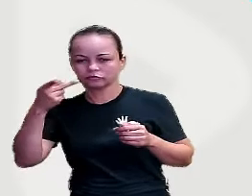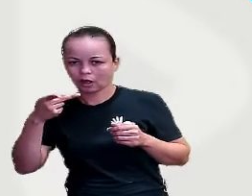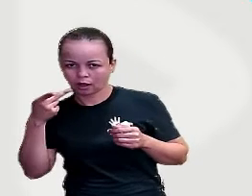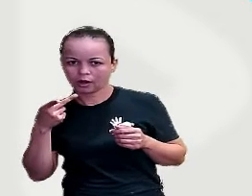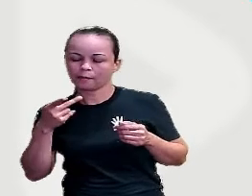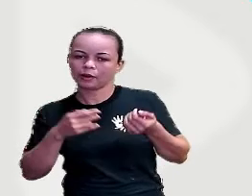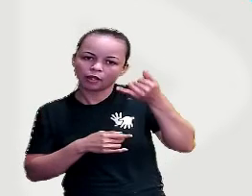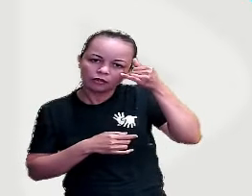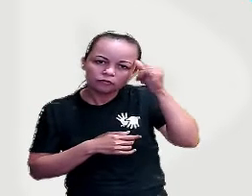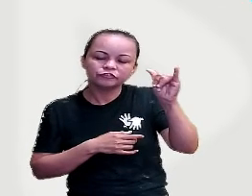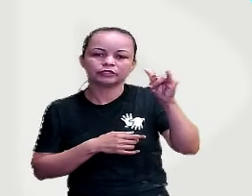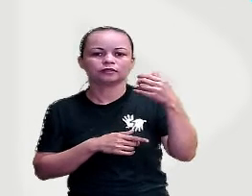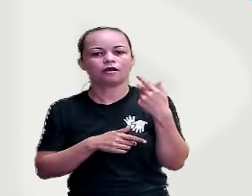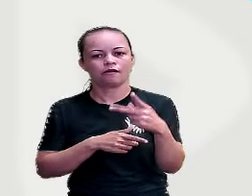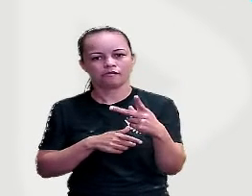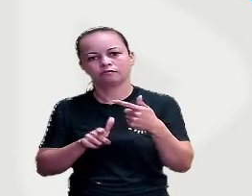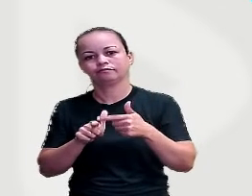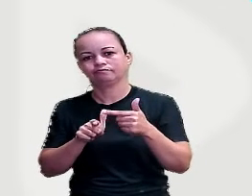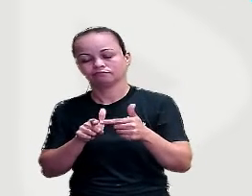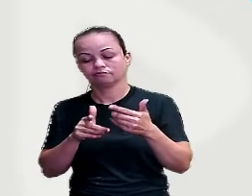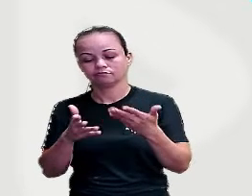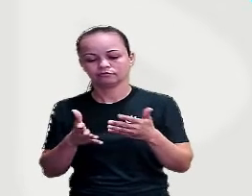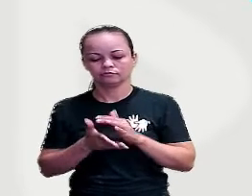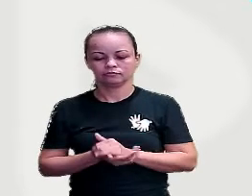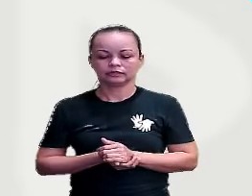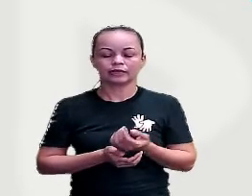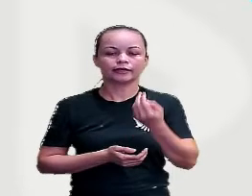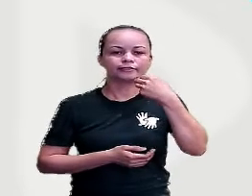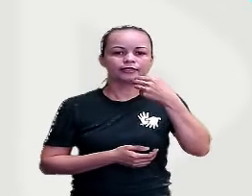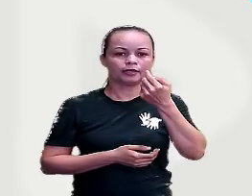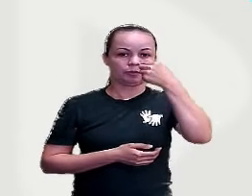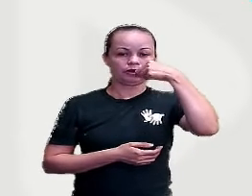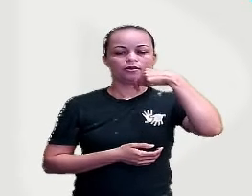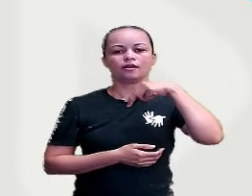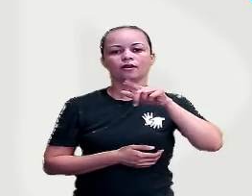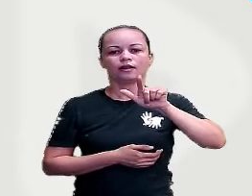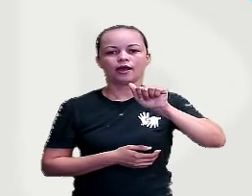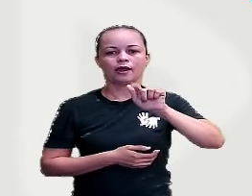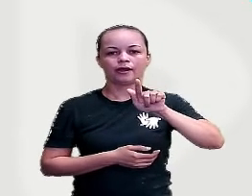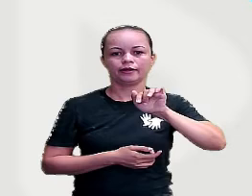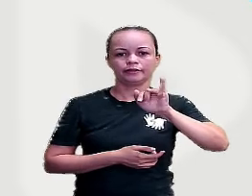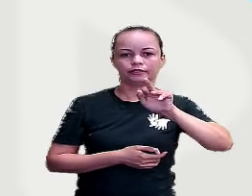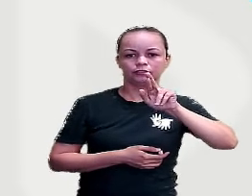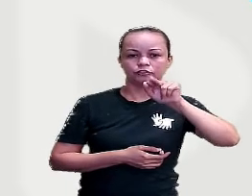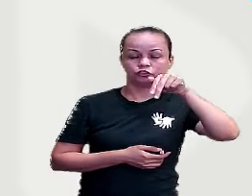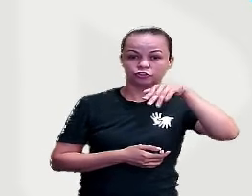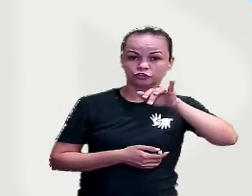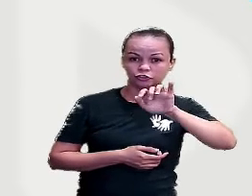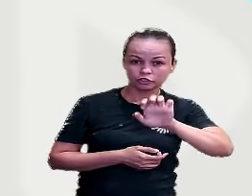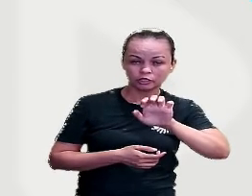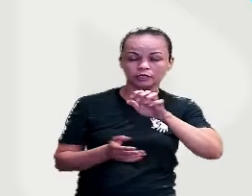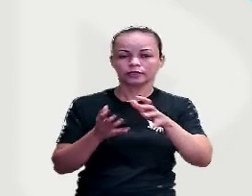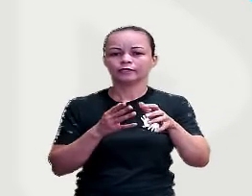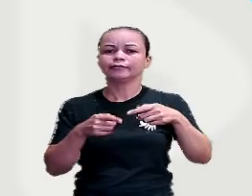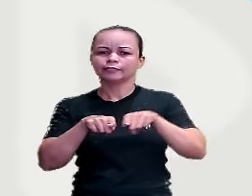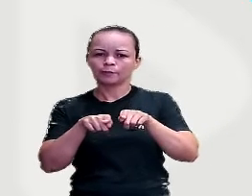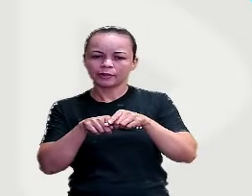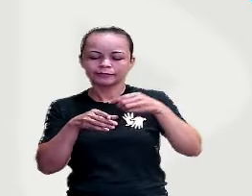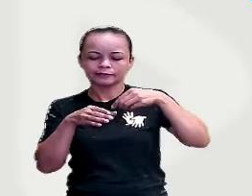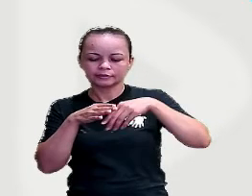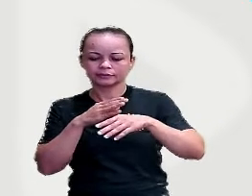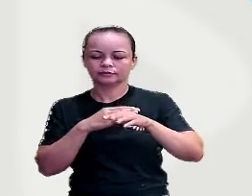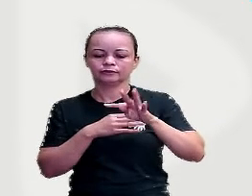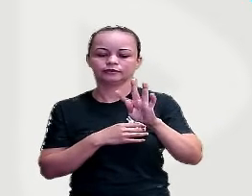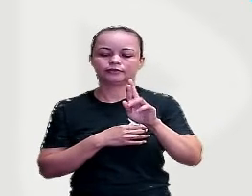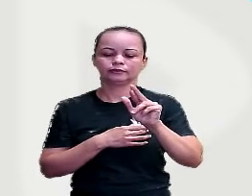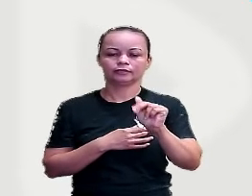gente evitar esse problema. Aí segue pela laringe, E nós temos a traqueia, Essa traqueia, ela vai